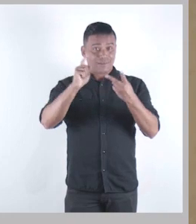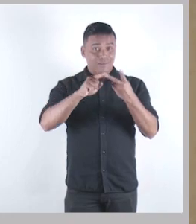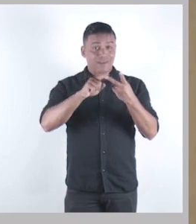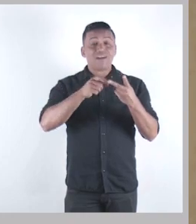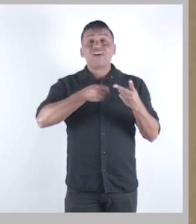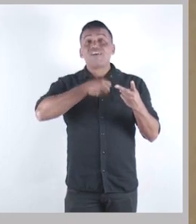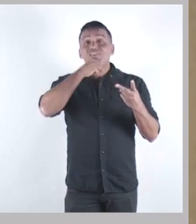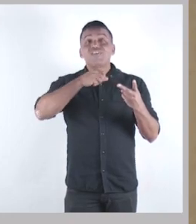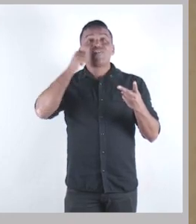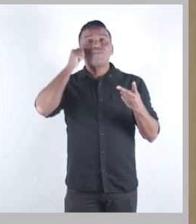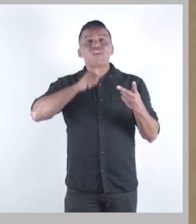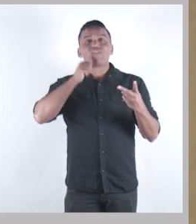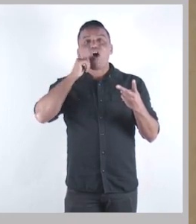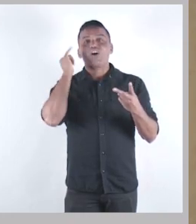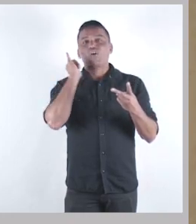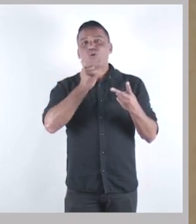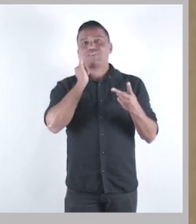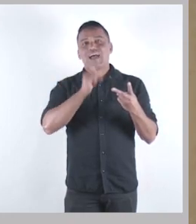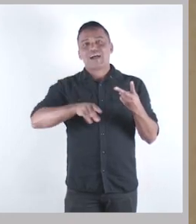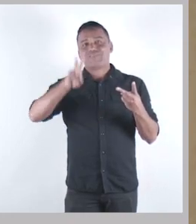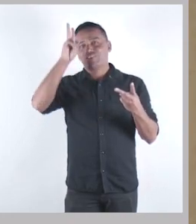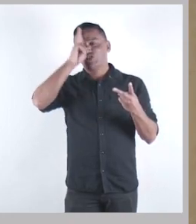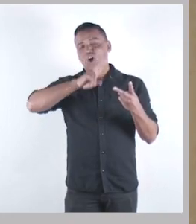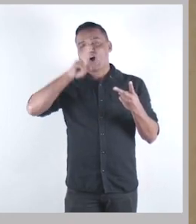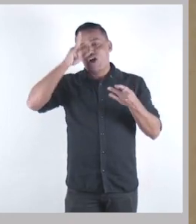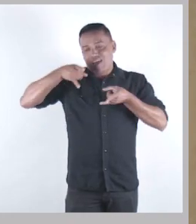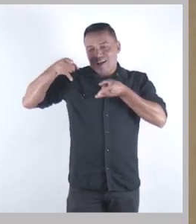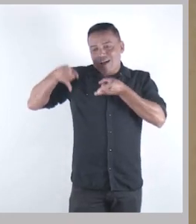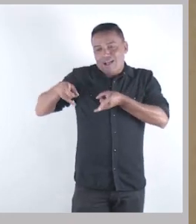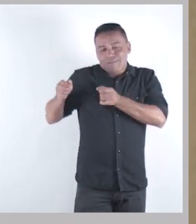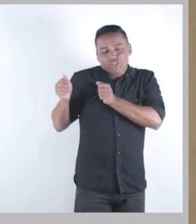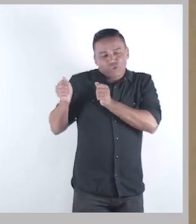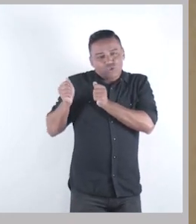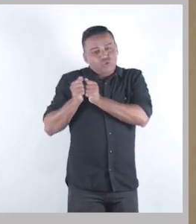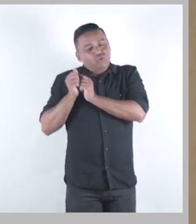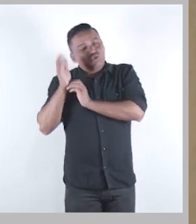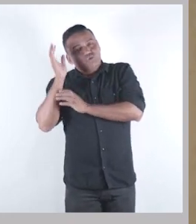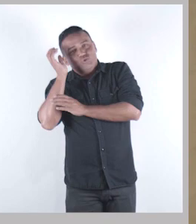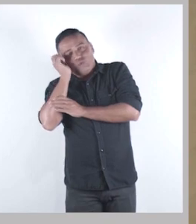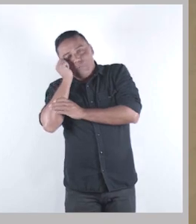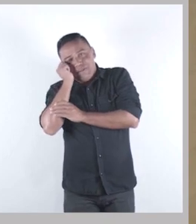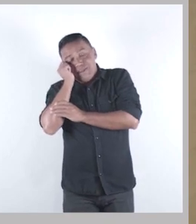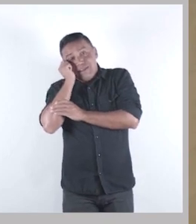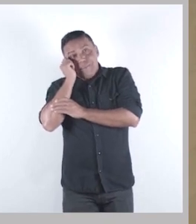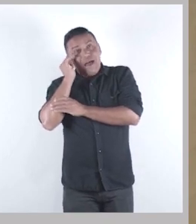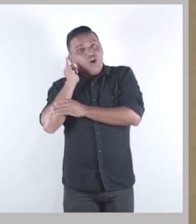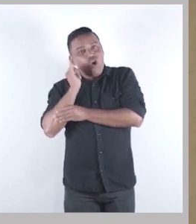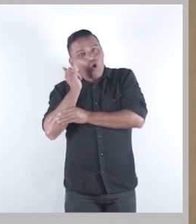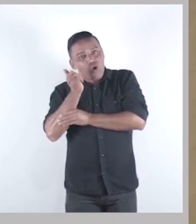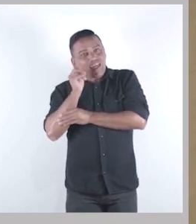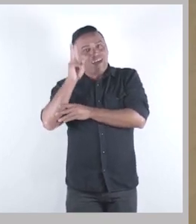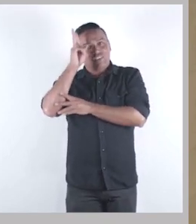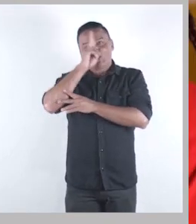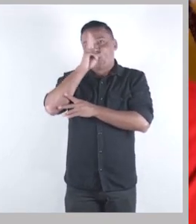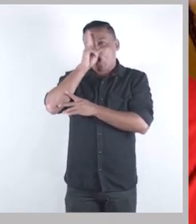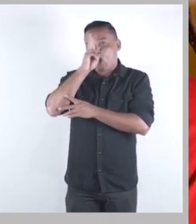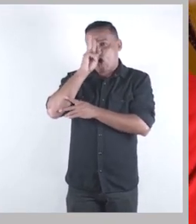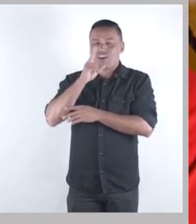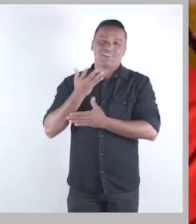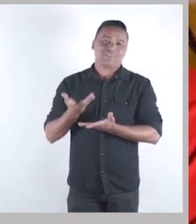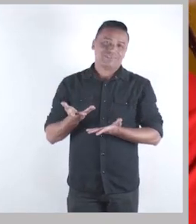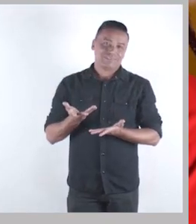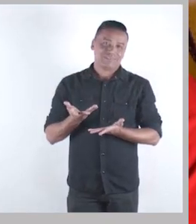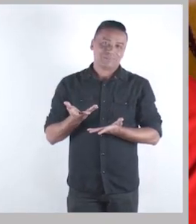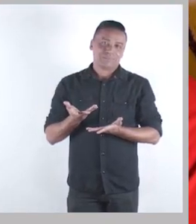te contava, que te colocava no cantinho da cama dela para contar histórias, né? Contar